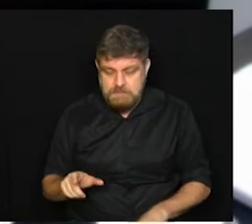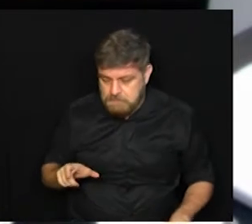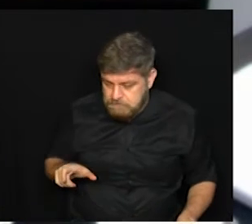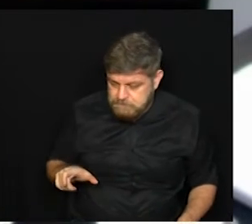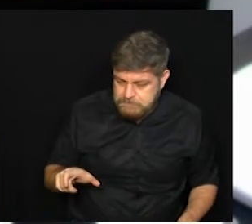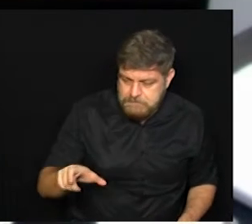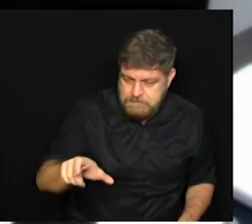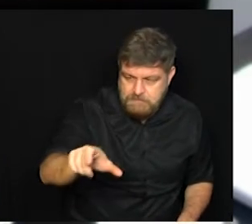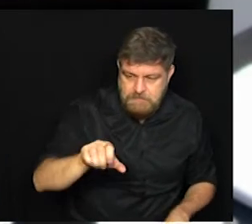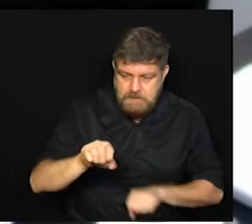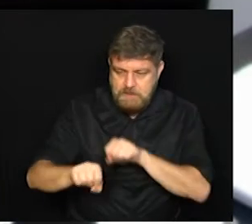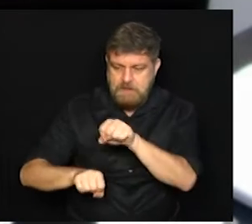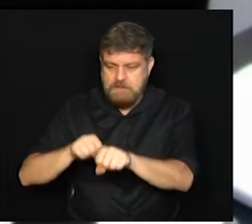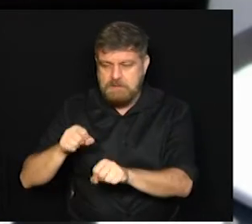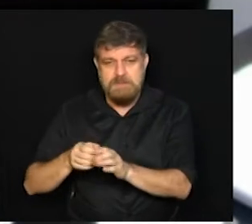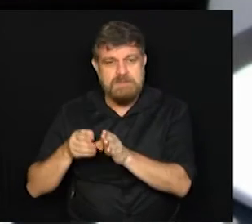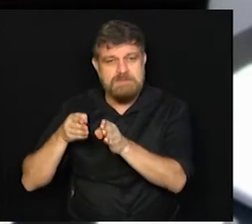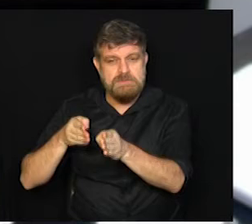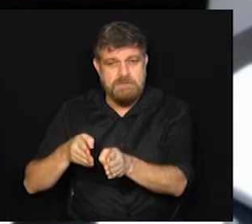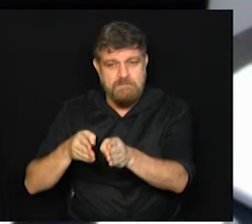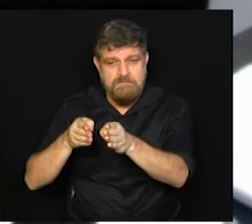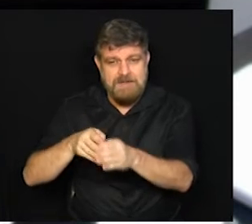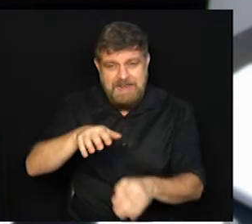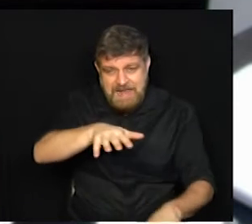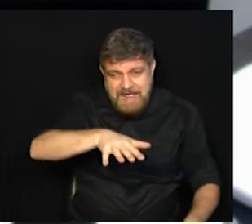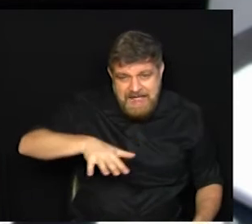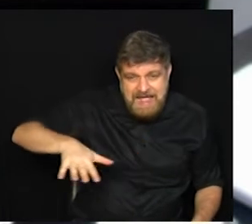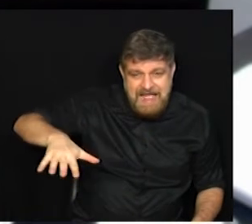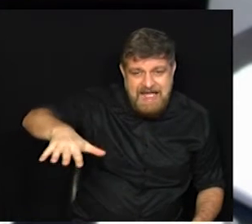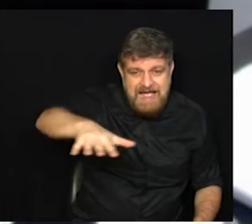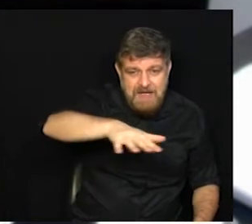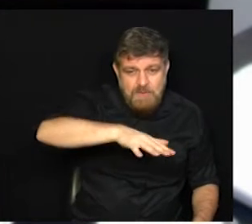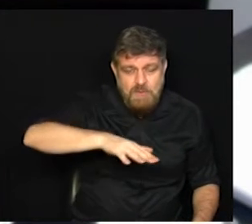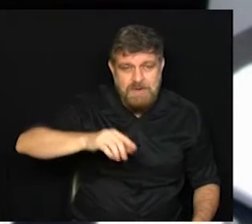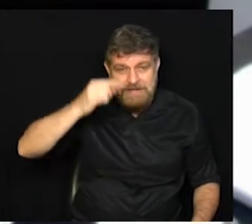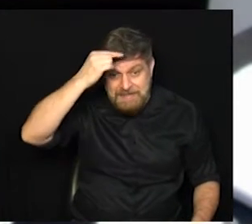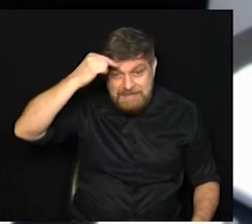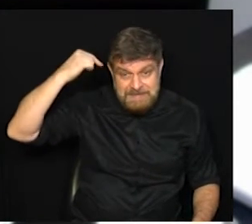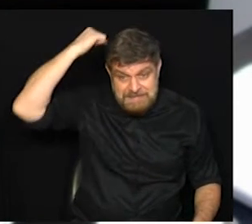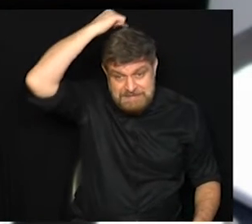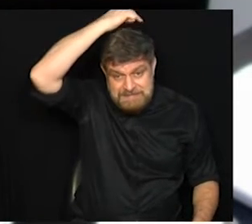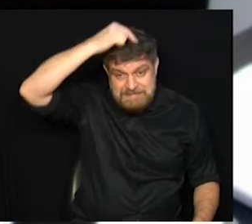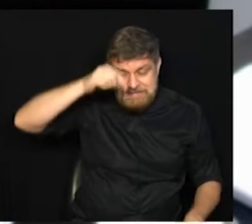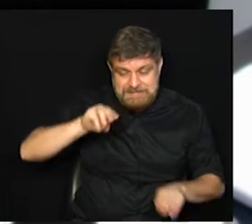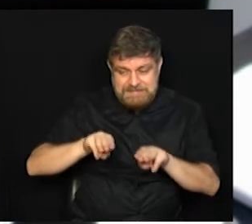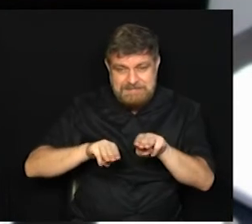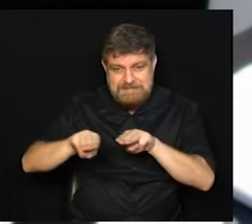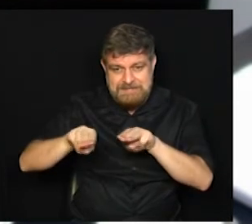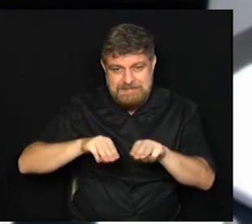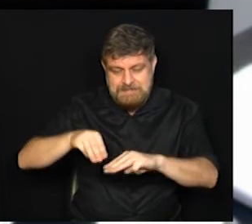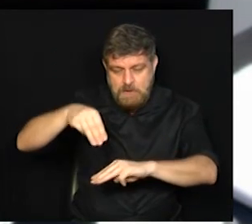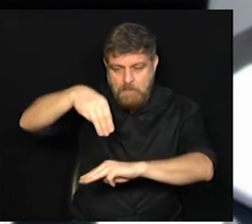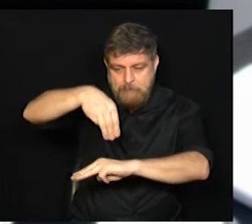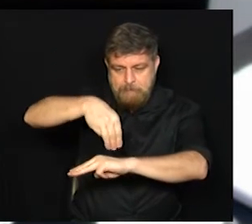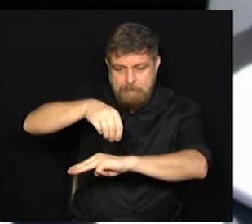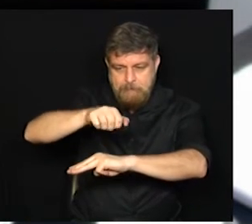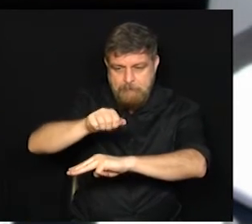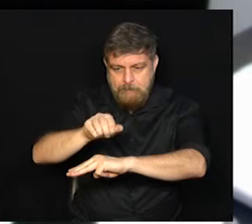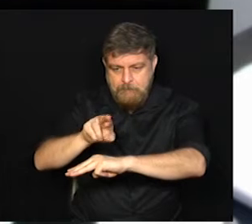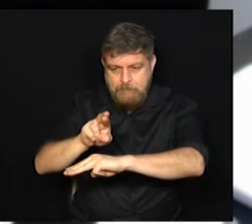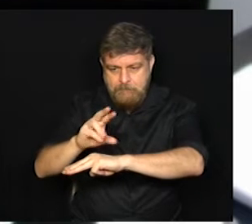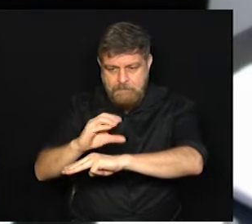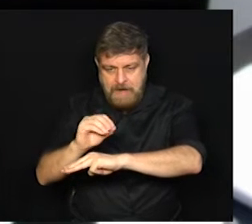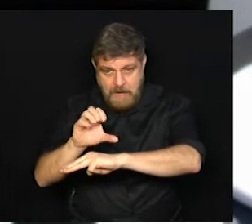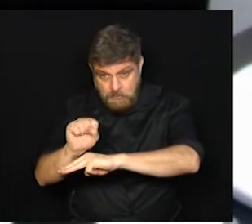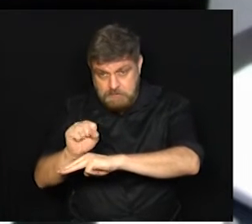ciclovia da região lá do Santo São Marcos, né, da Aladino, eu falei para as